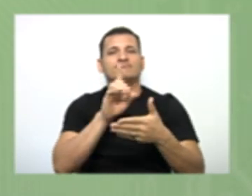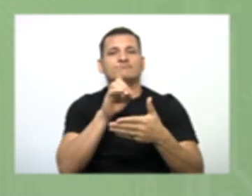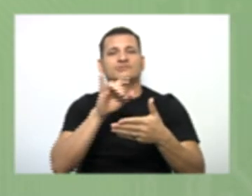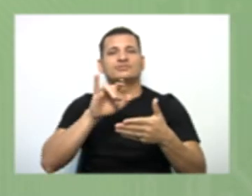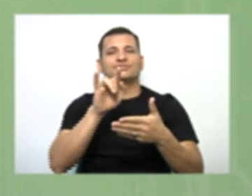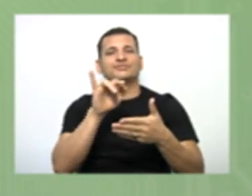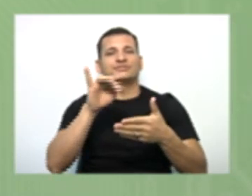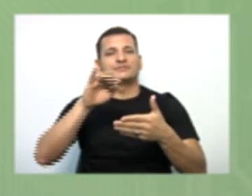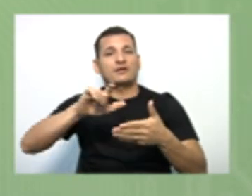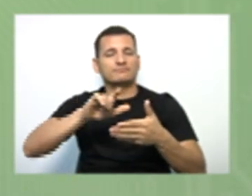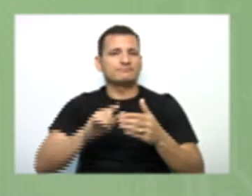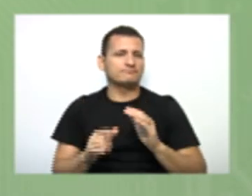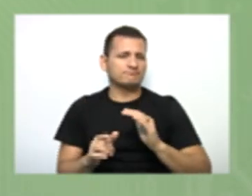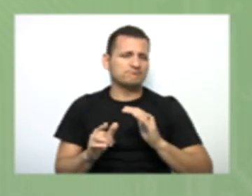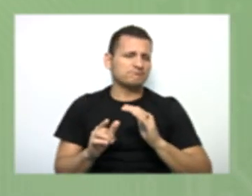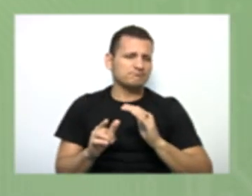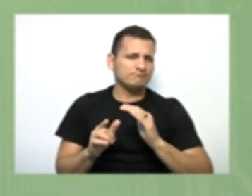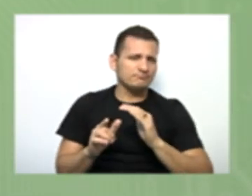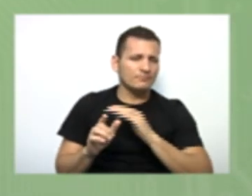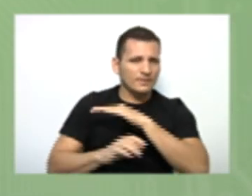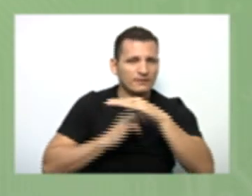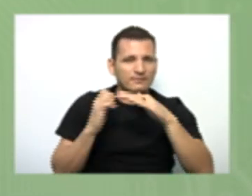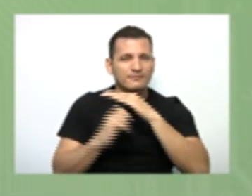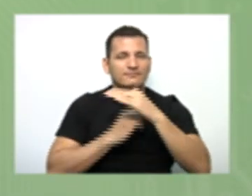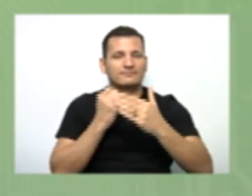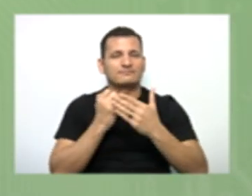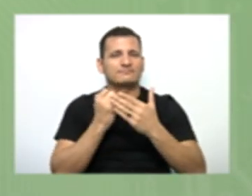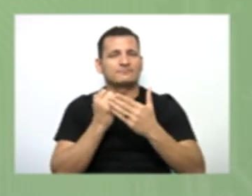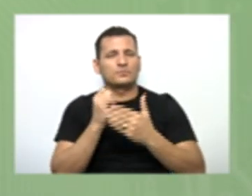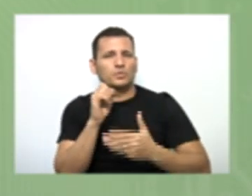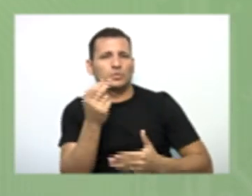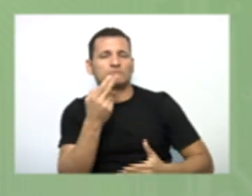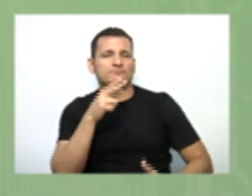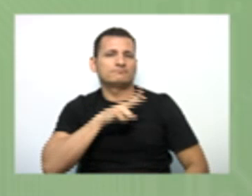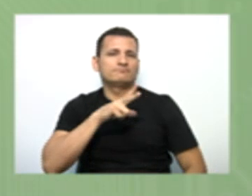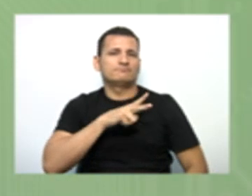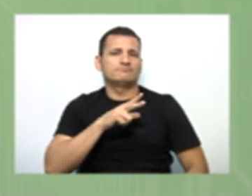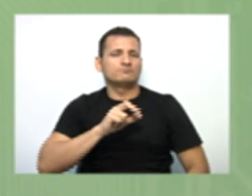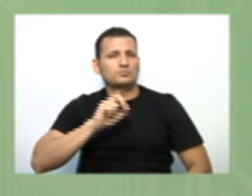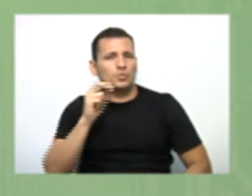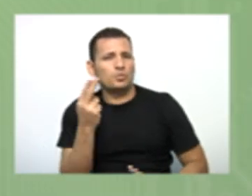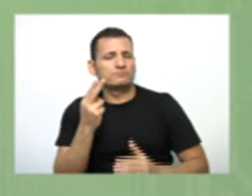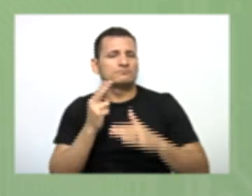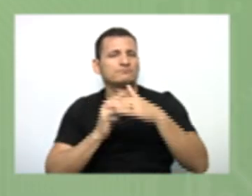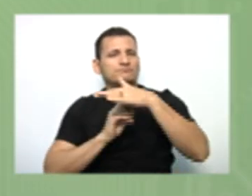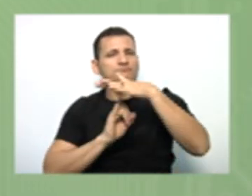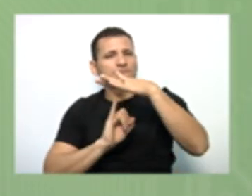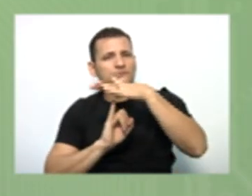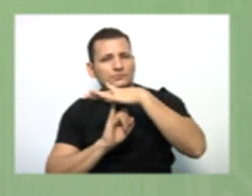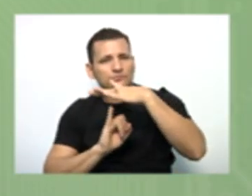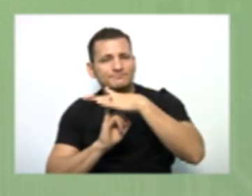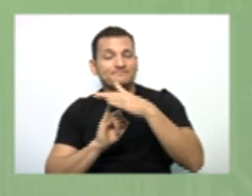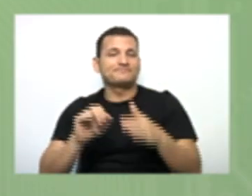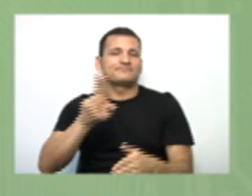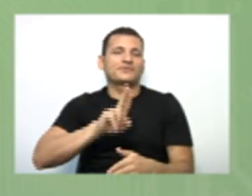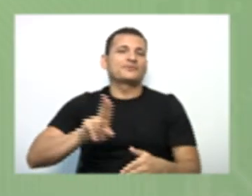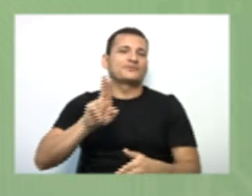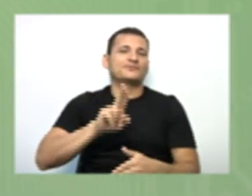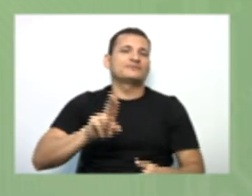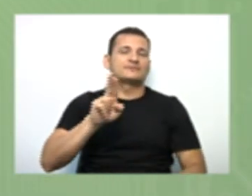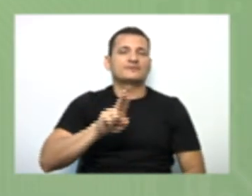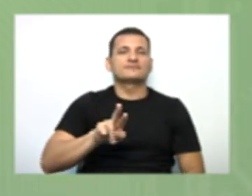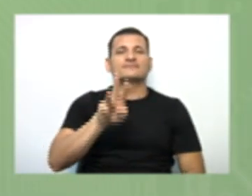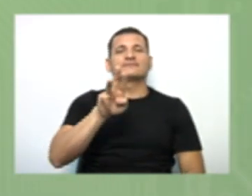muitas empresas, pessoas particulares ou organizações usam esse recurso para apresentar